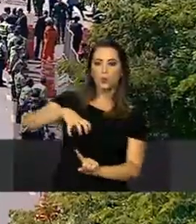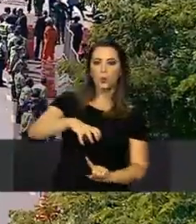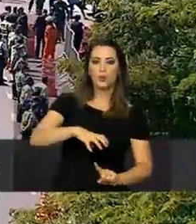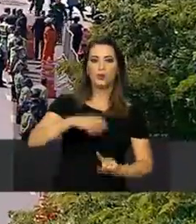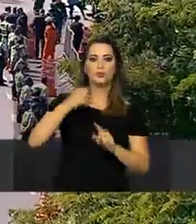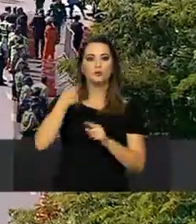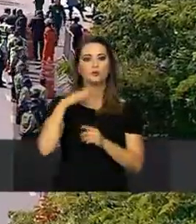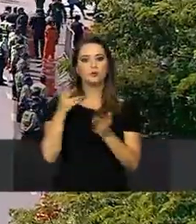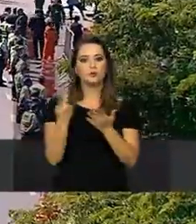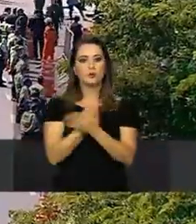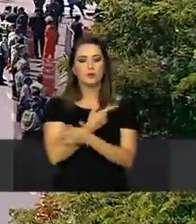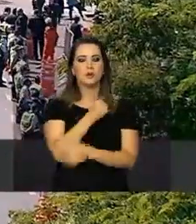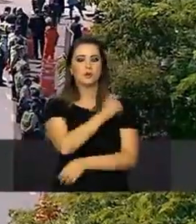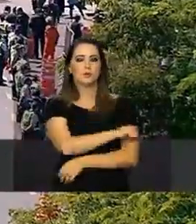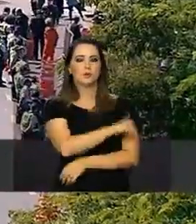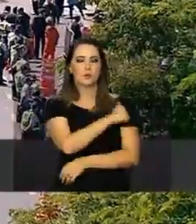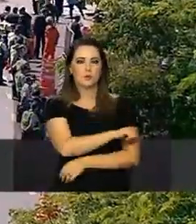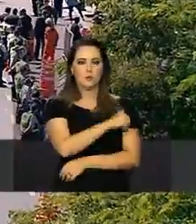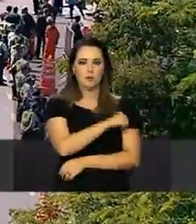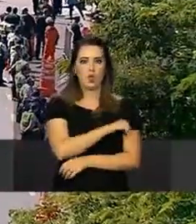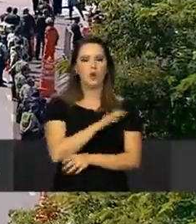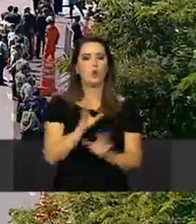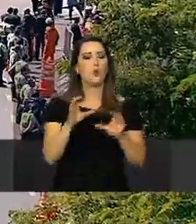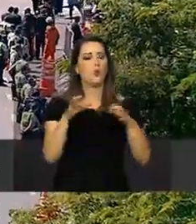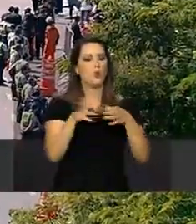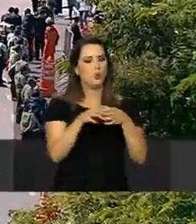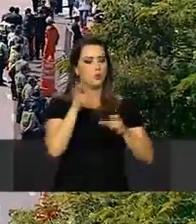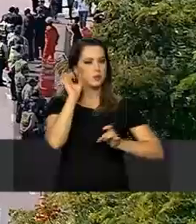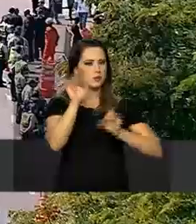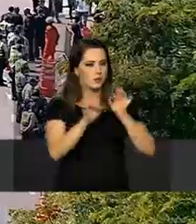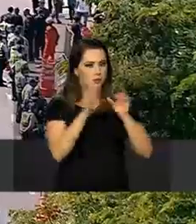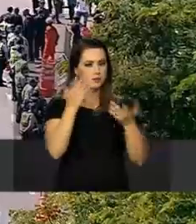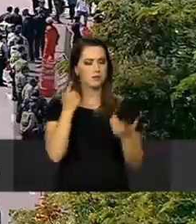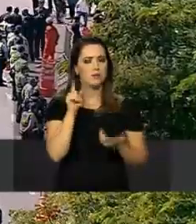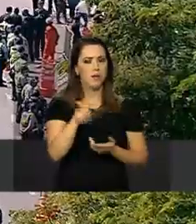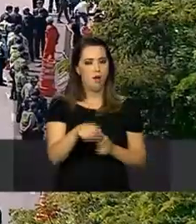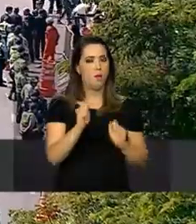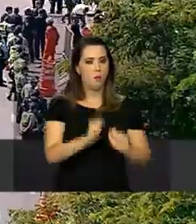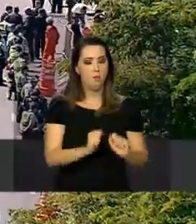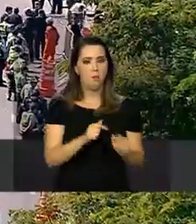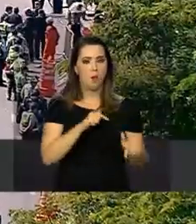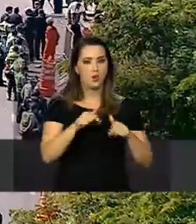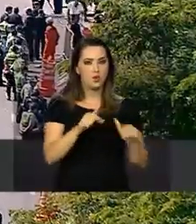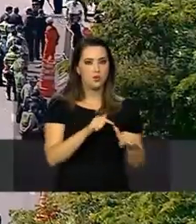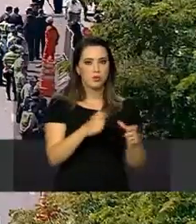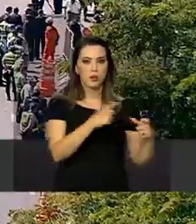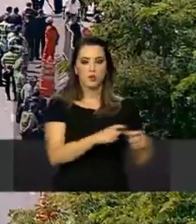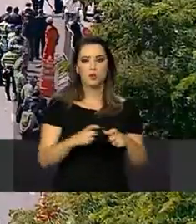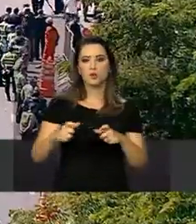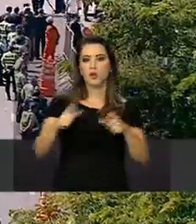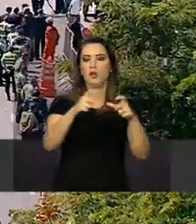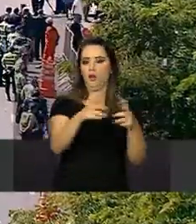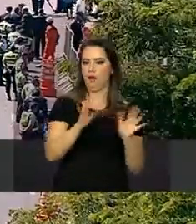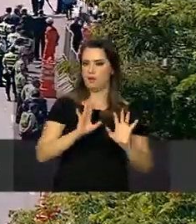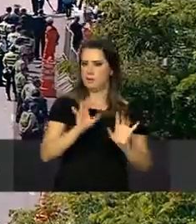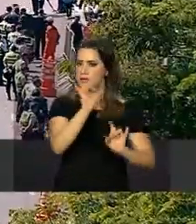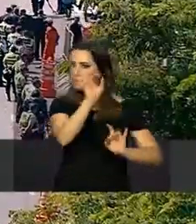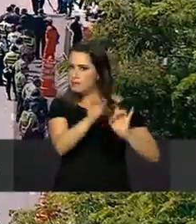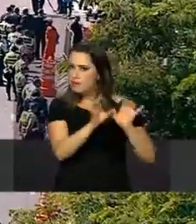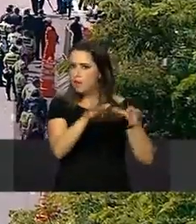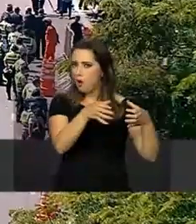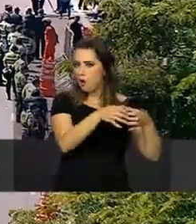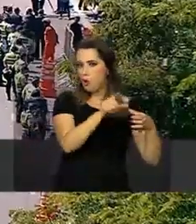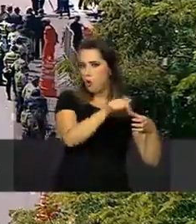Rio de Janeiro. São tropas especiais. Tropas especiais que estão em condições de atuar nesses ambientes operacionais, ou